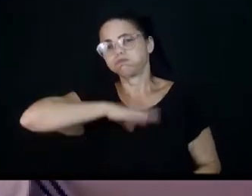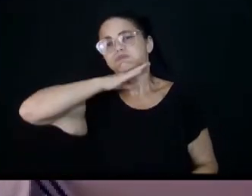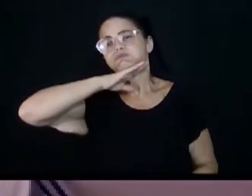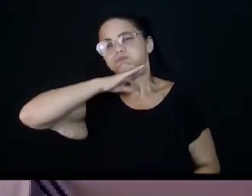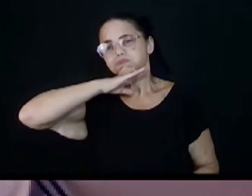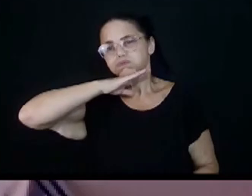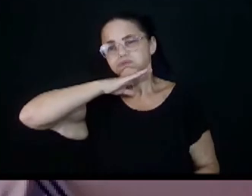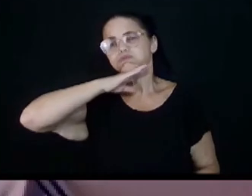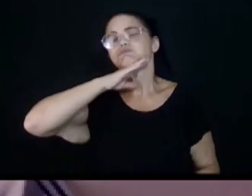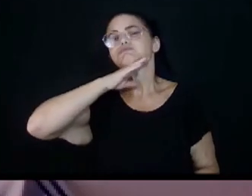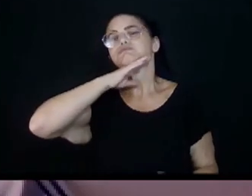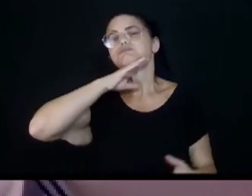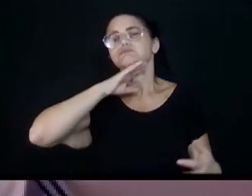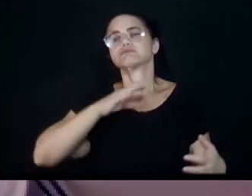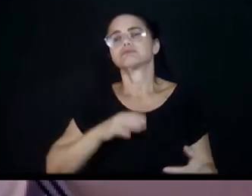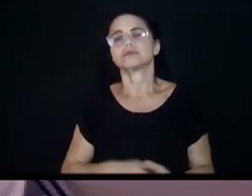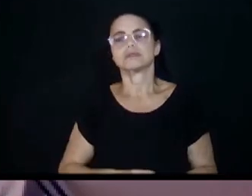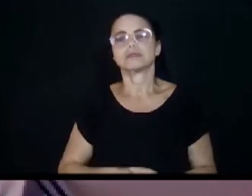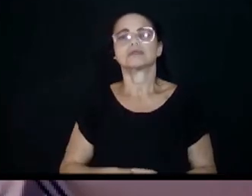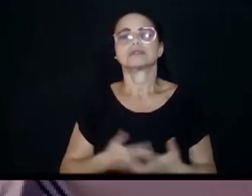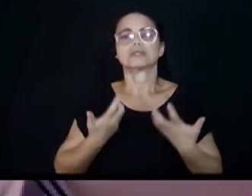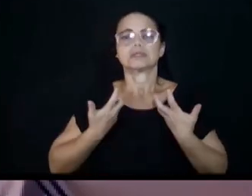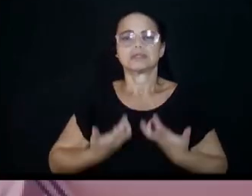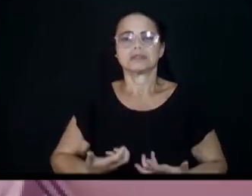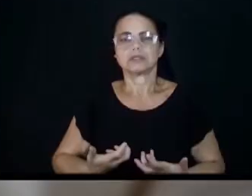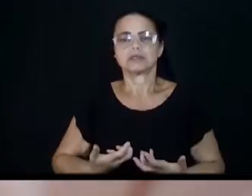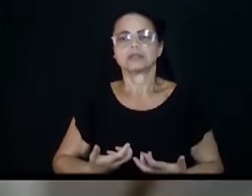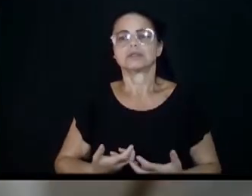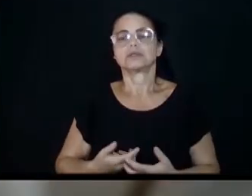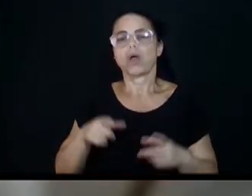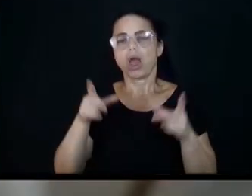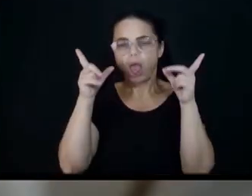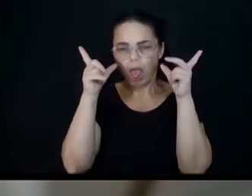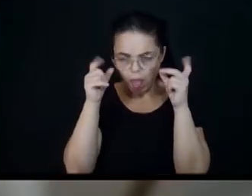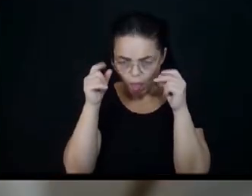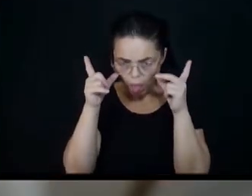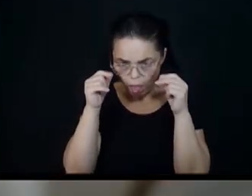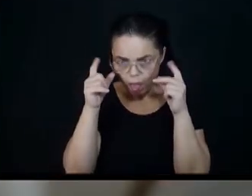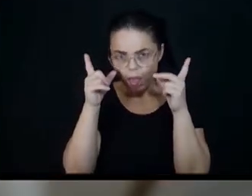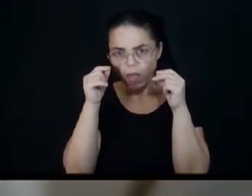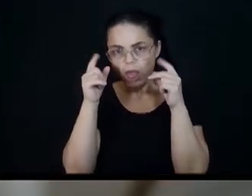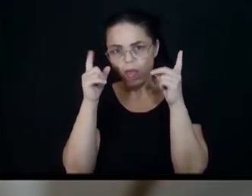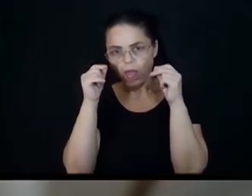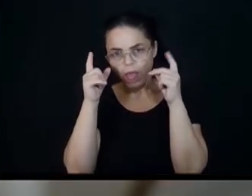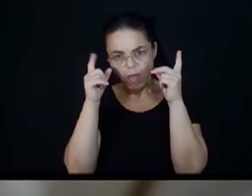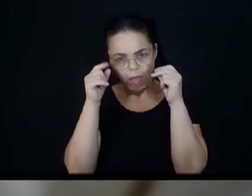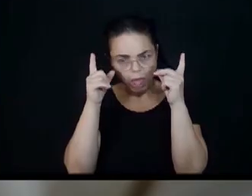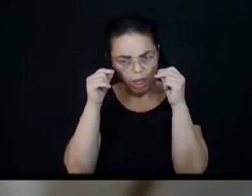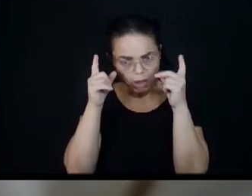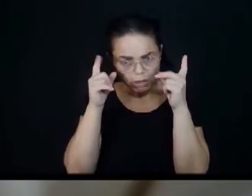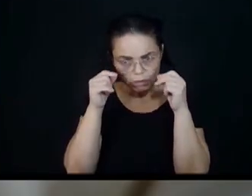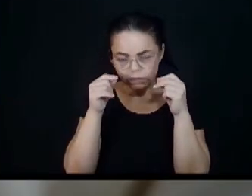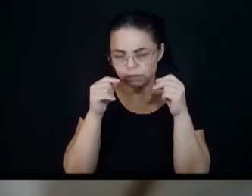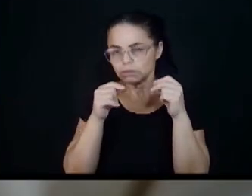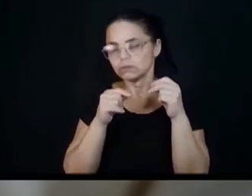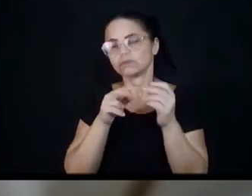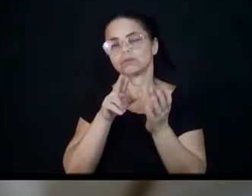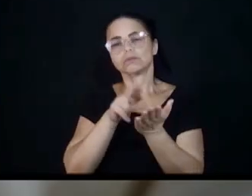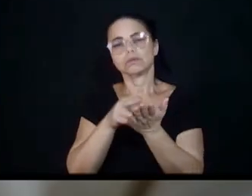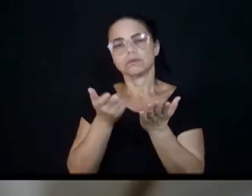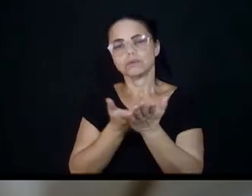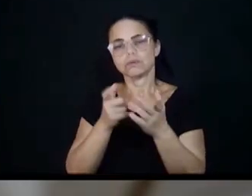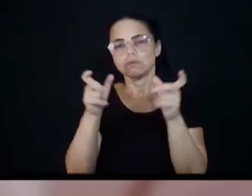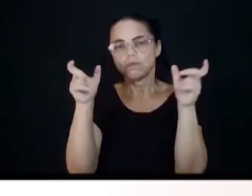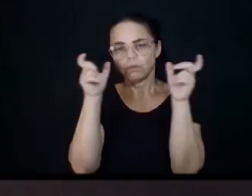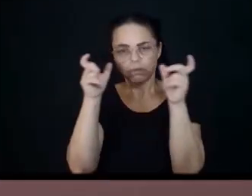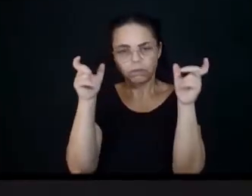a alterações do sono. As pessoas às vezes têm dificuldade para pegar no sono, ou têm dificuldade para manter